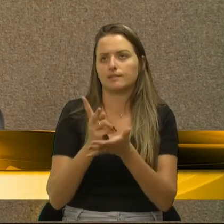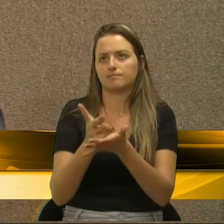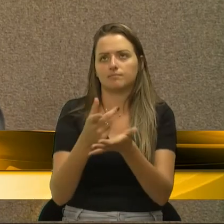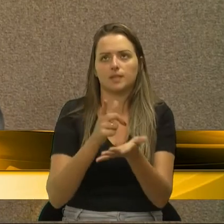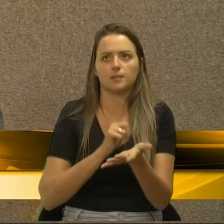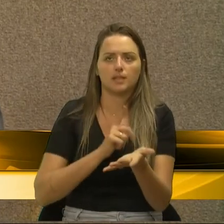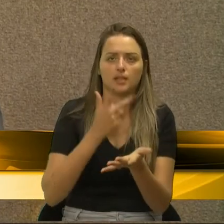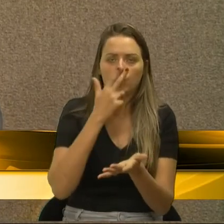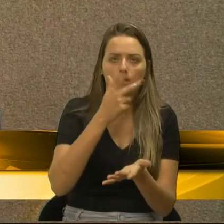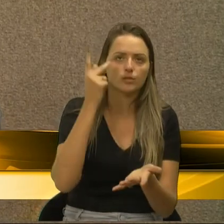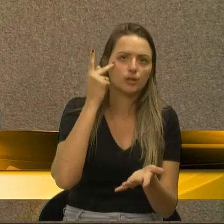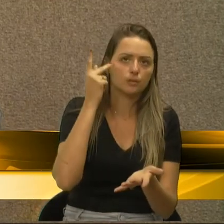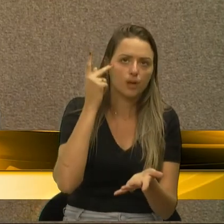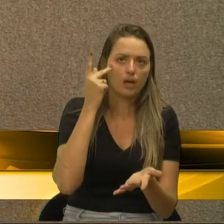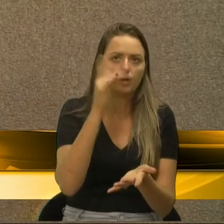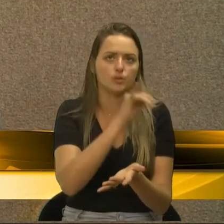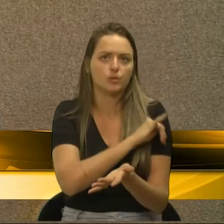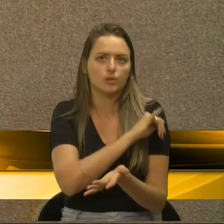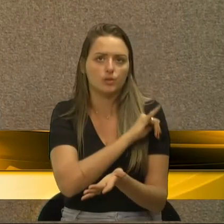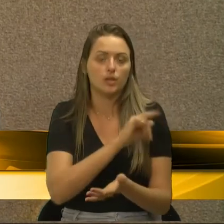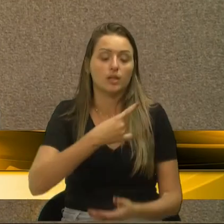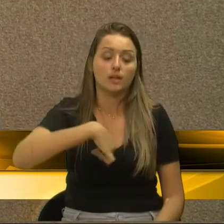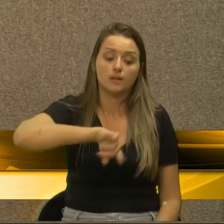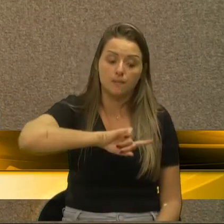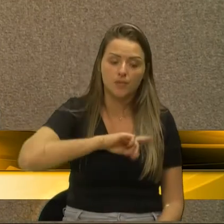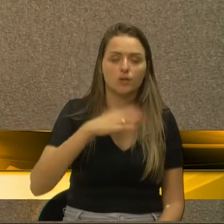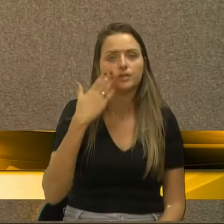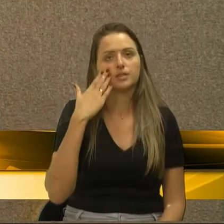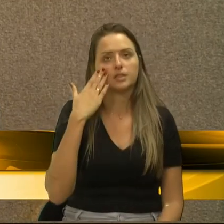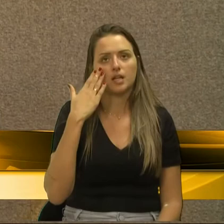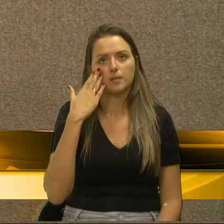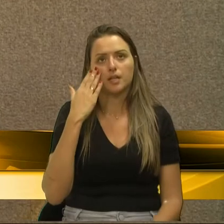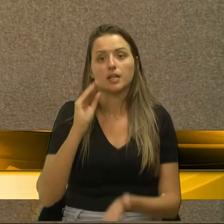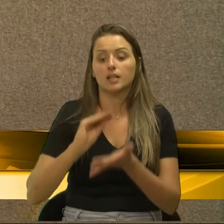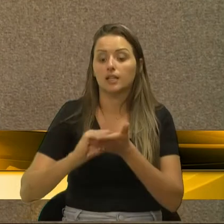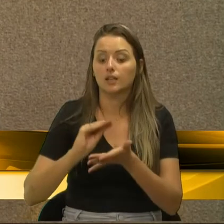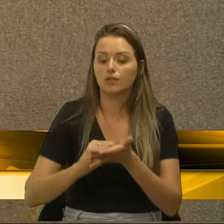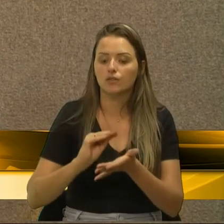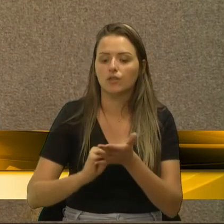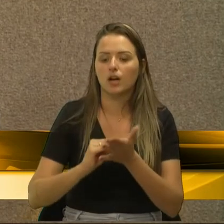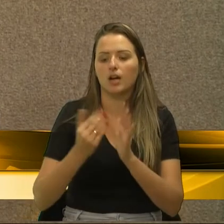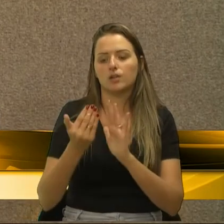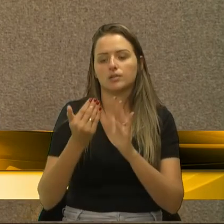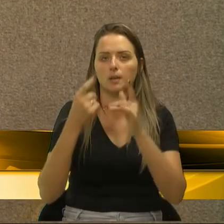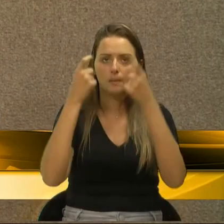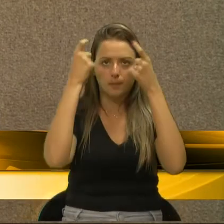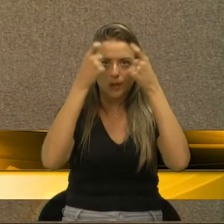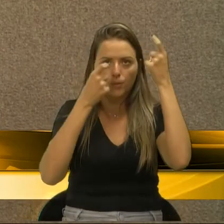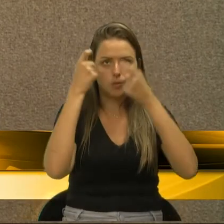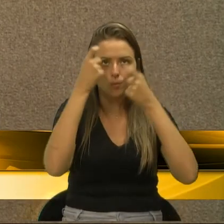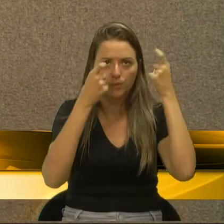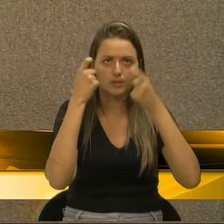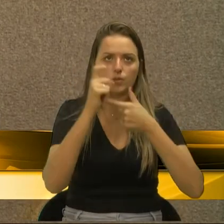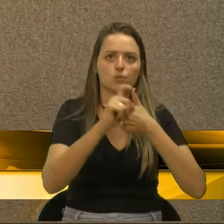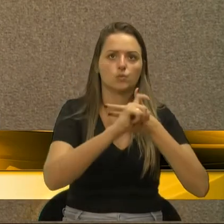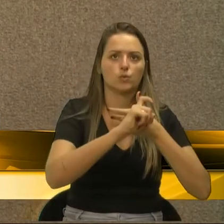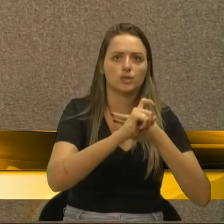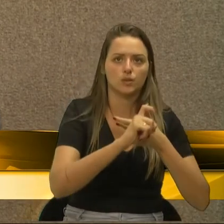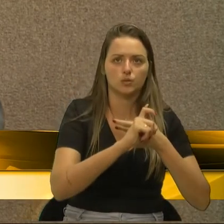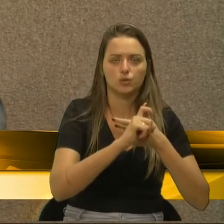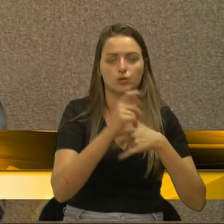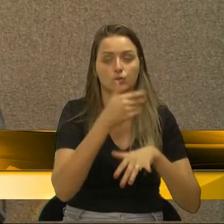Rio de Janeiro, nós sabemos que sim, infelizmente, falta uma pauta de preocupação do executivo para